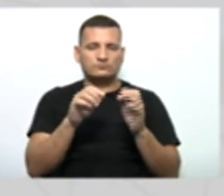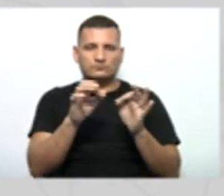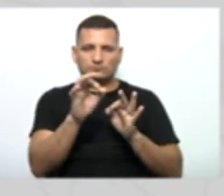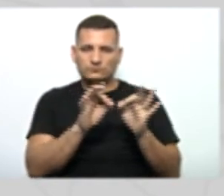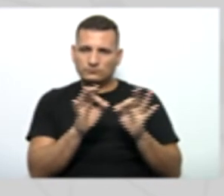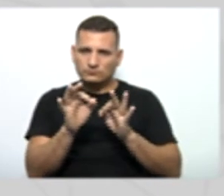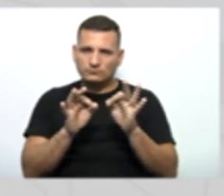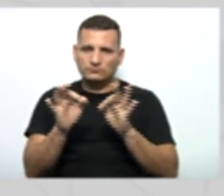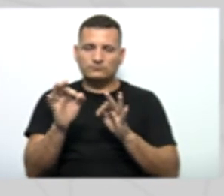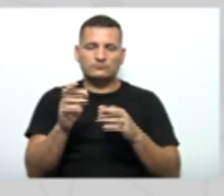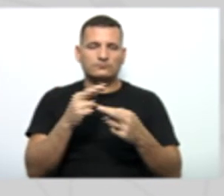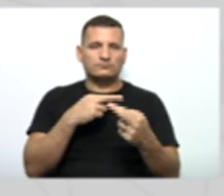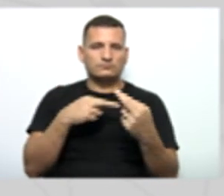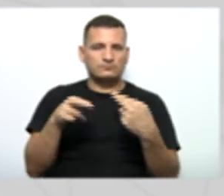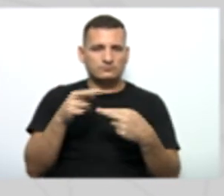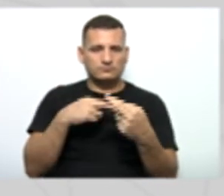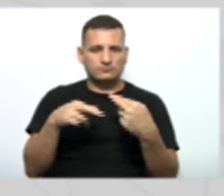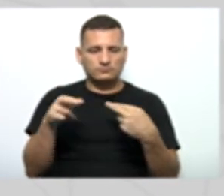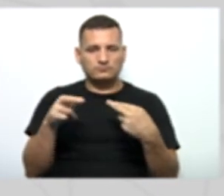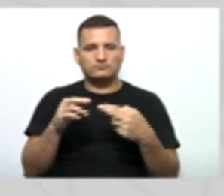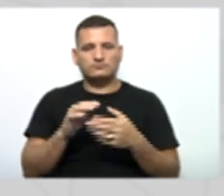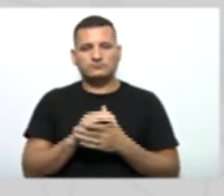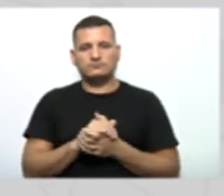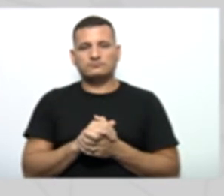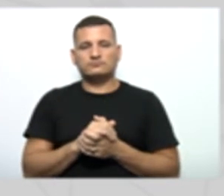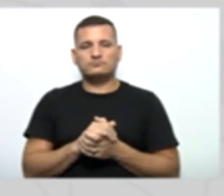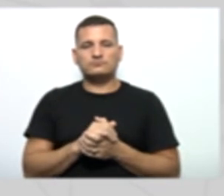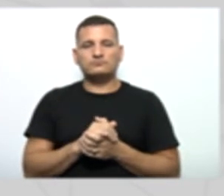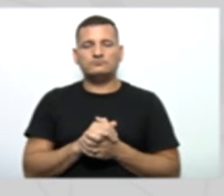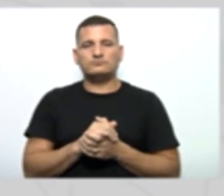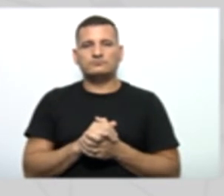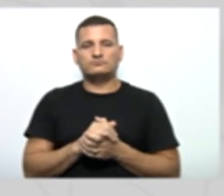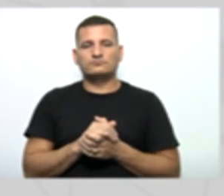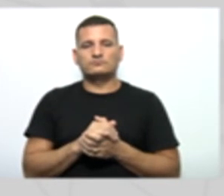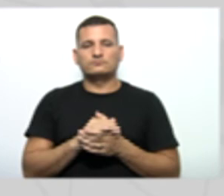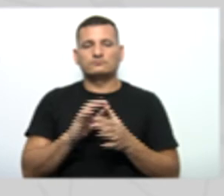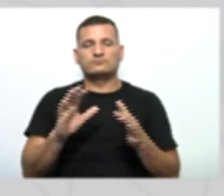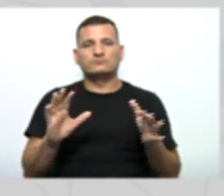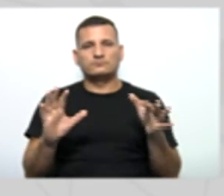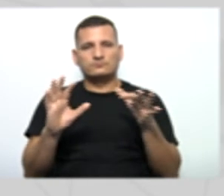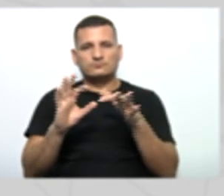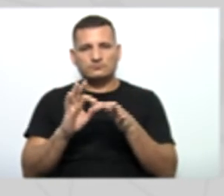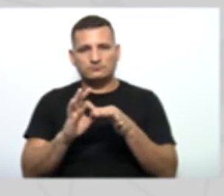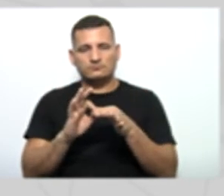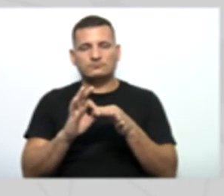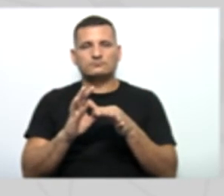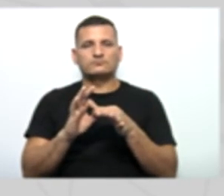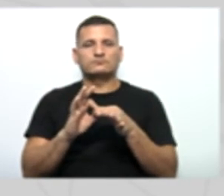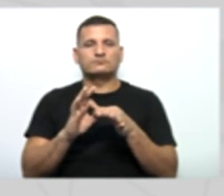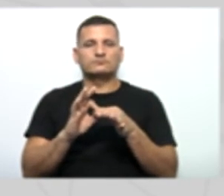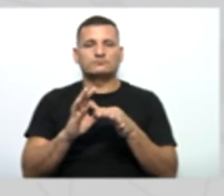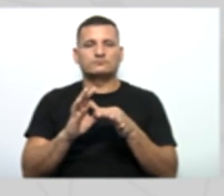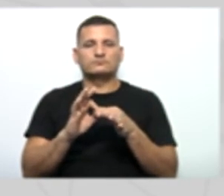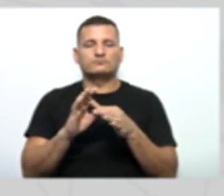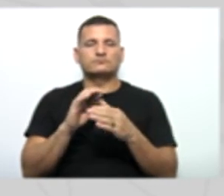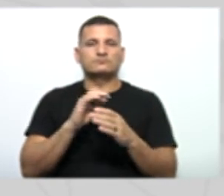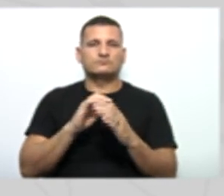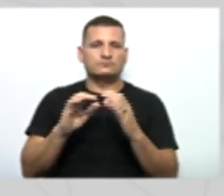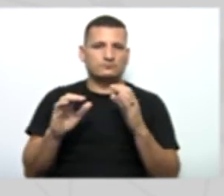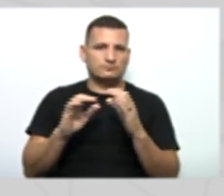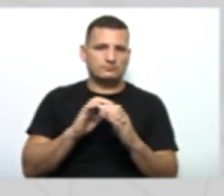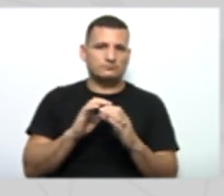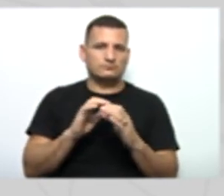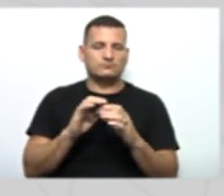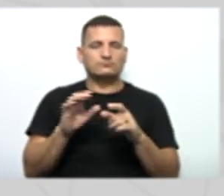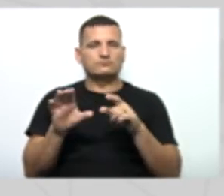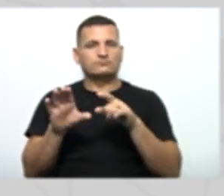os relacionamentos, tanto de agregação, quanto associação, quanto de dependência,